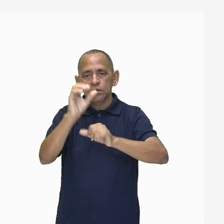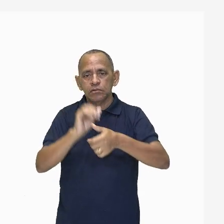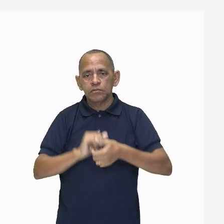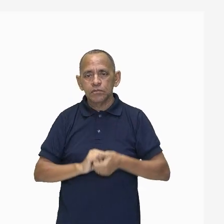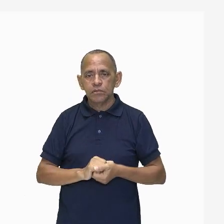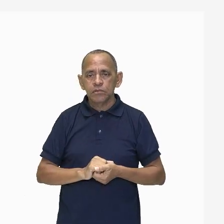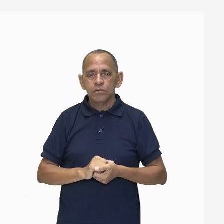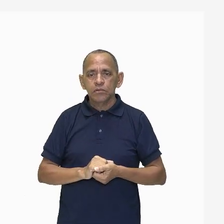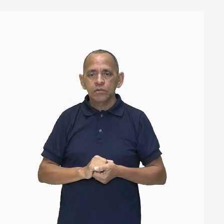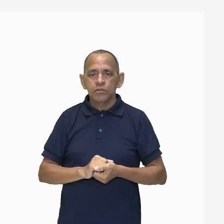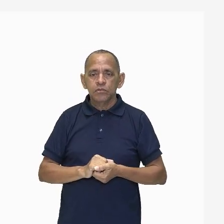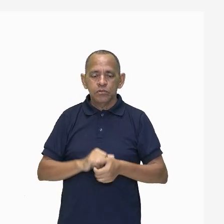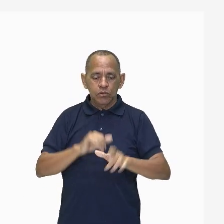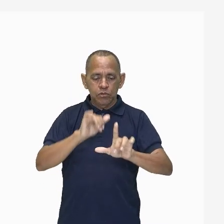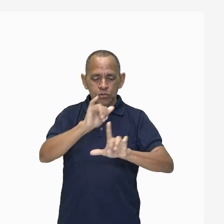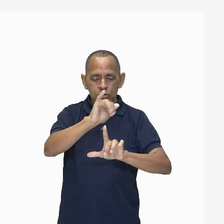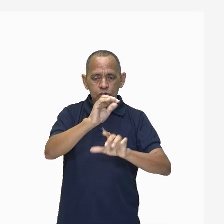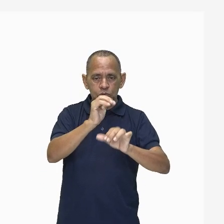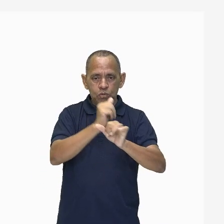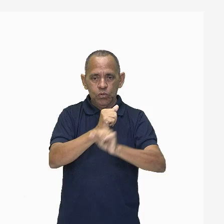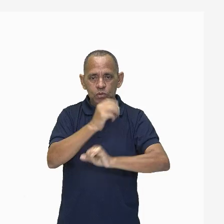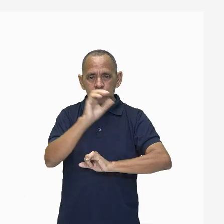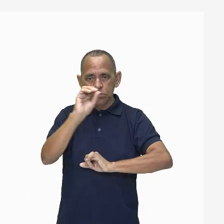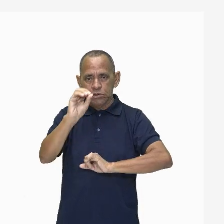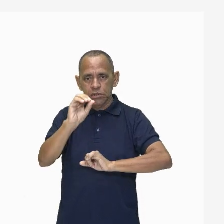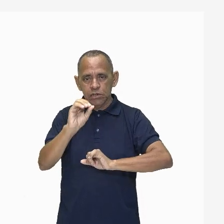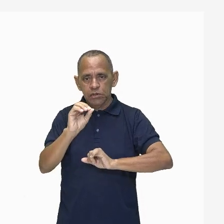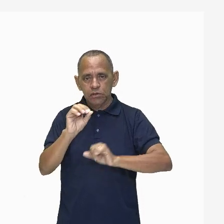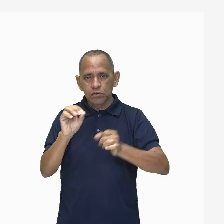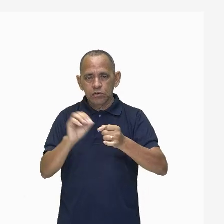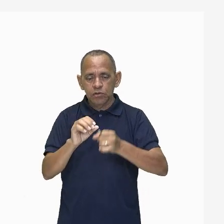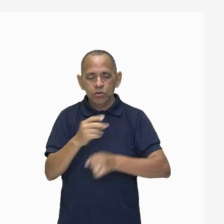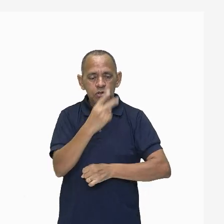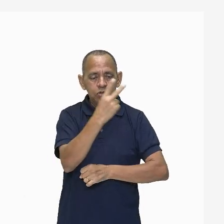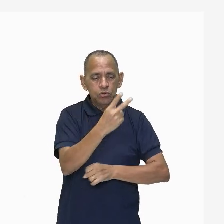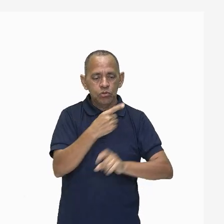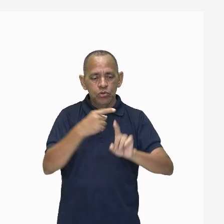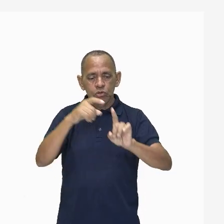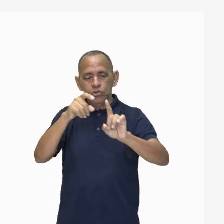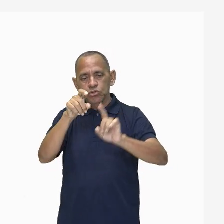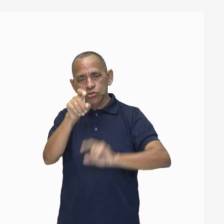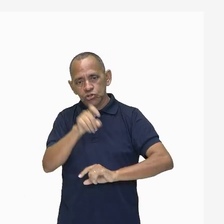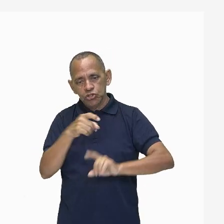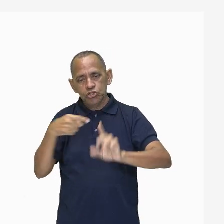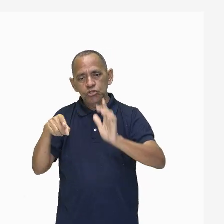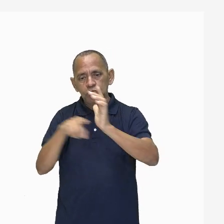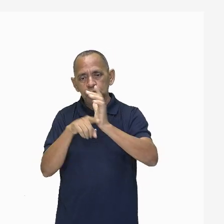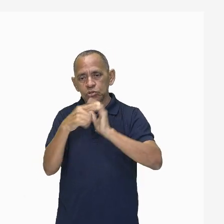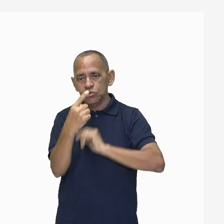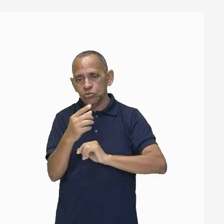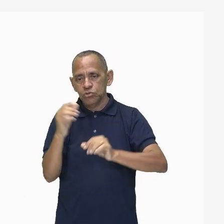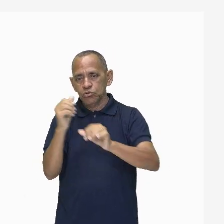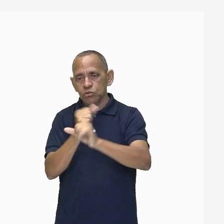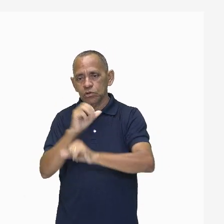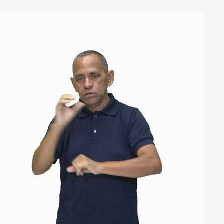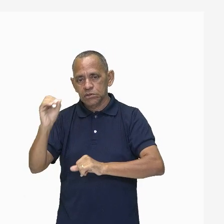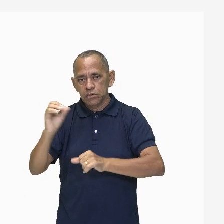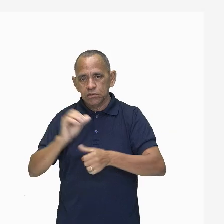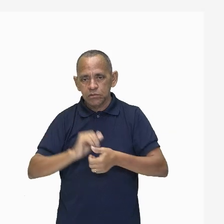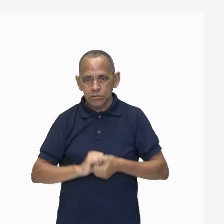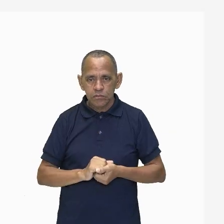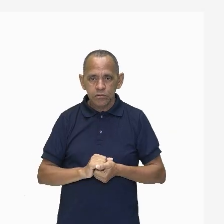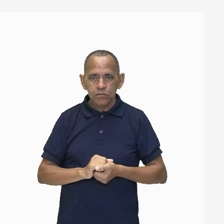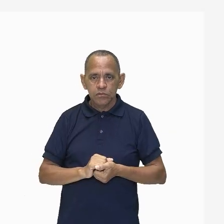que o y é igual a zero. O que fazemos, então? 2x menos 1 igual a zero. E aí eu